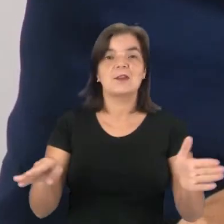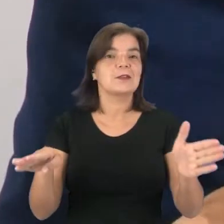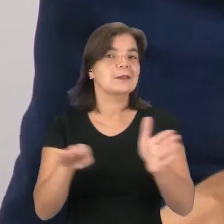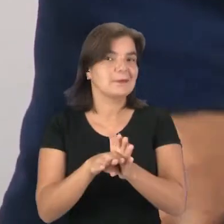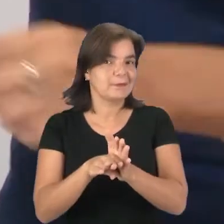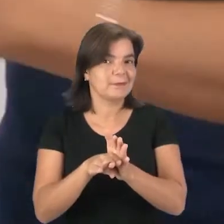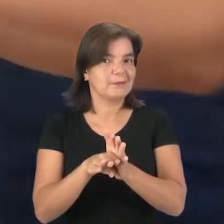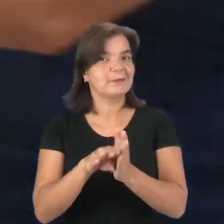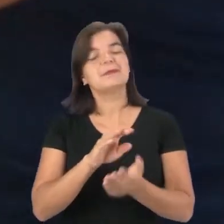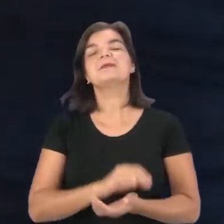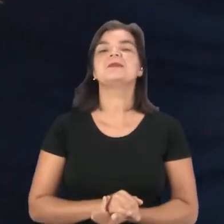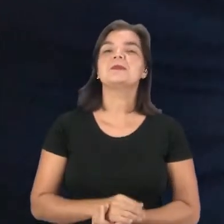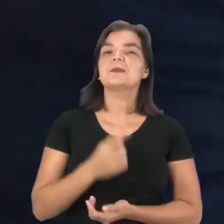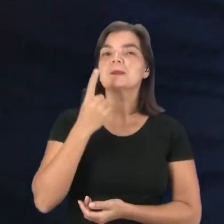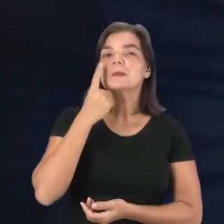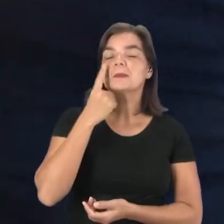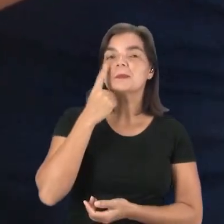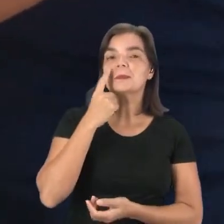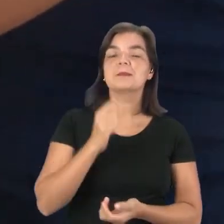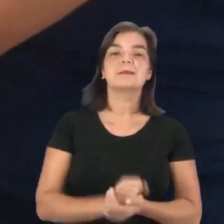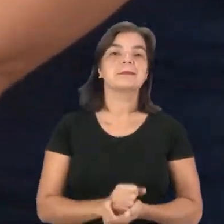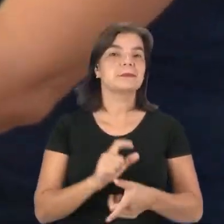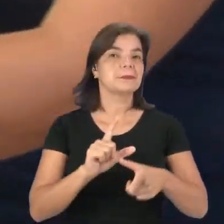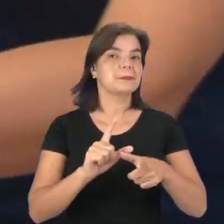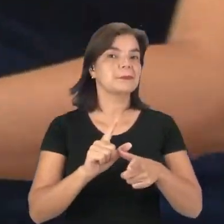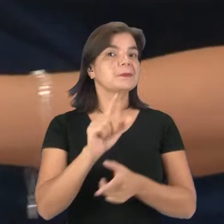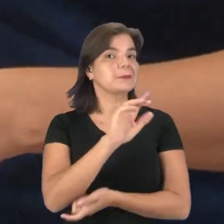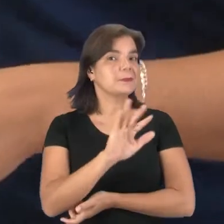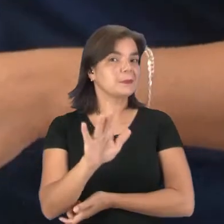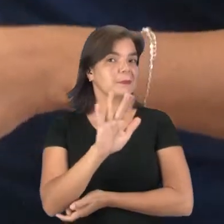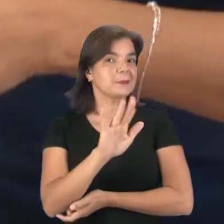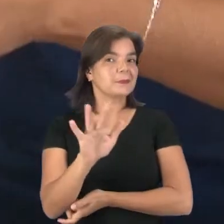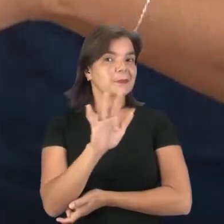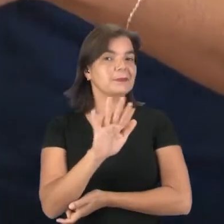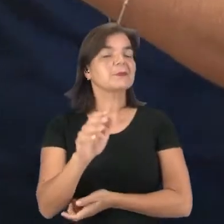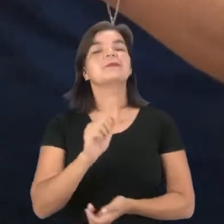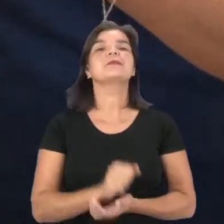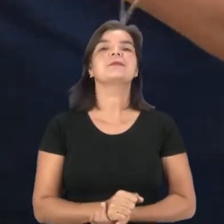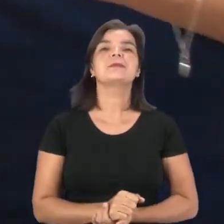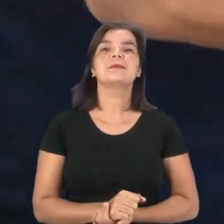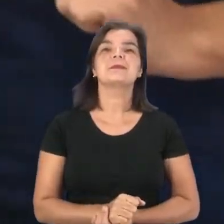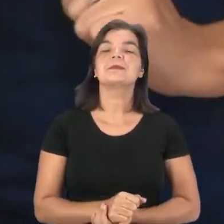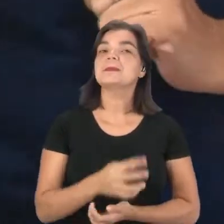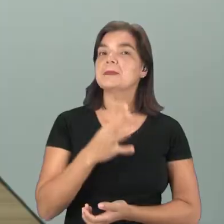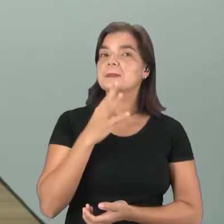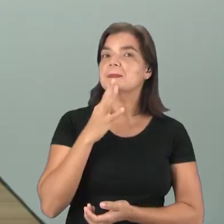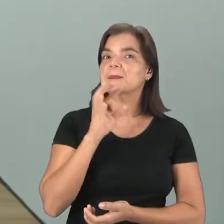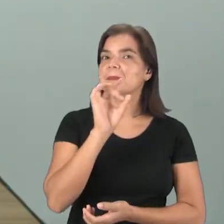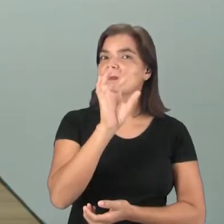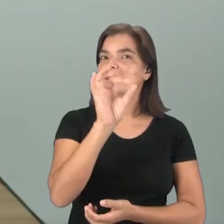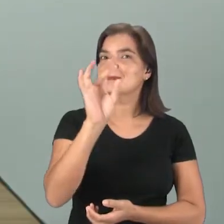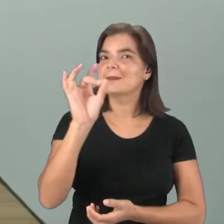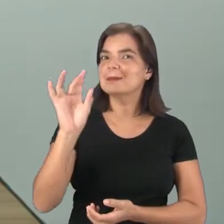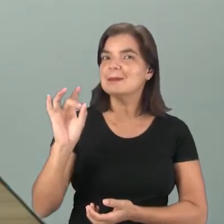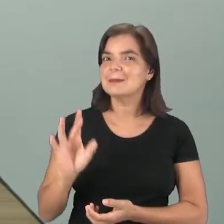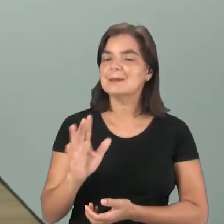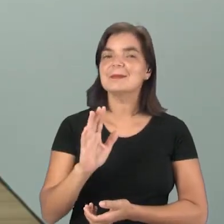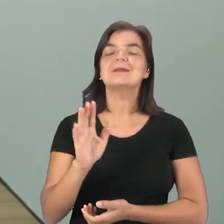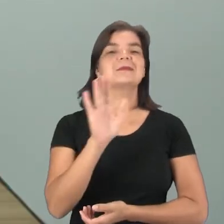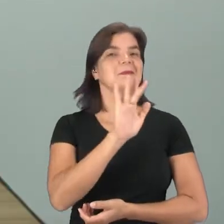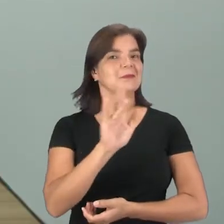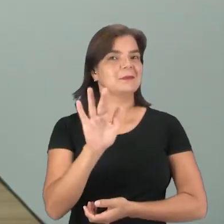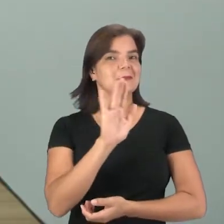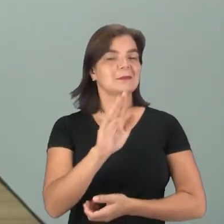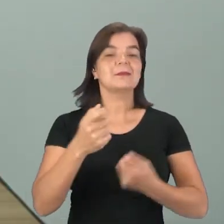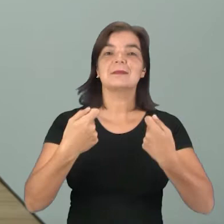chegada Observe que tem as letrinhas vamos lá conhecer cada uma dessas